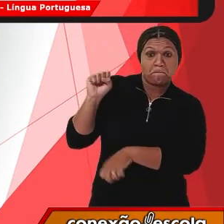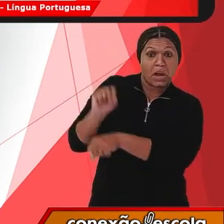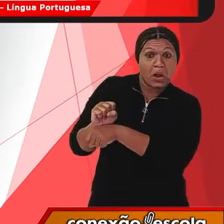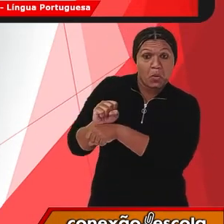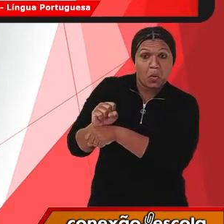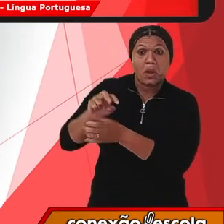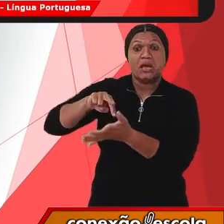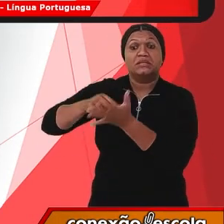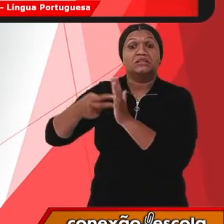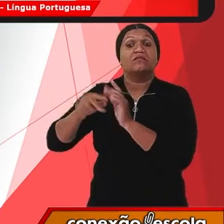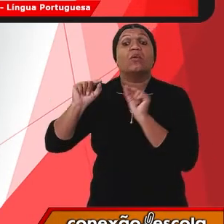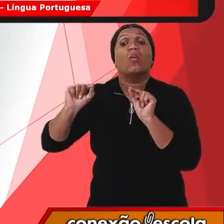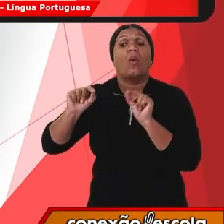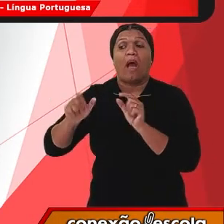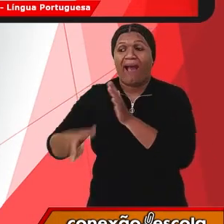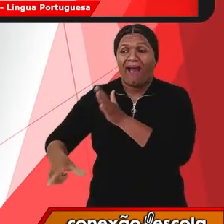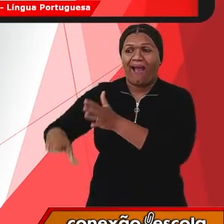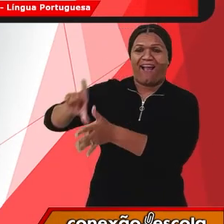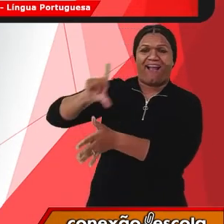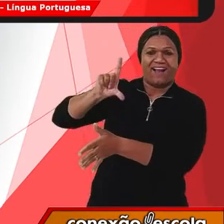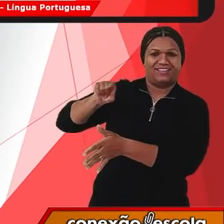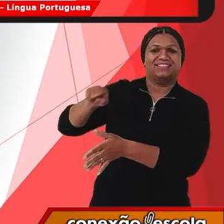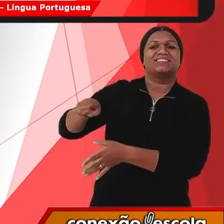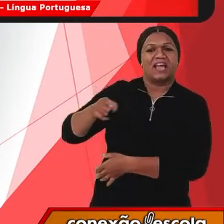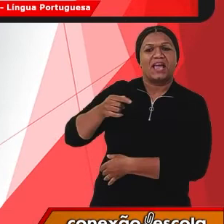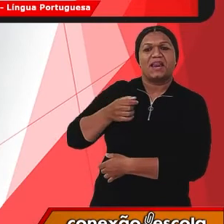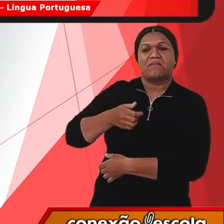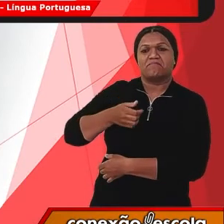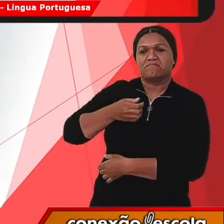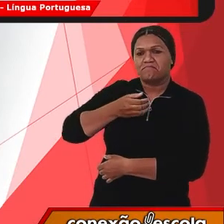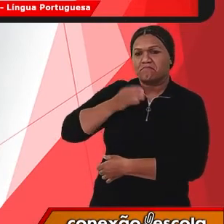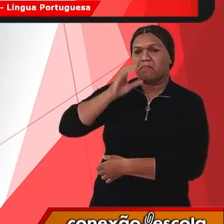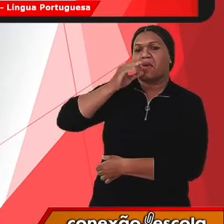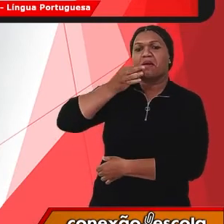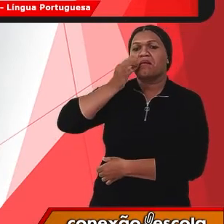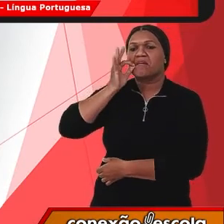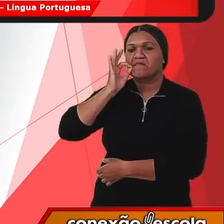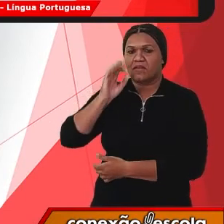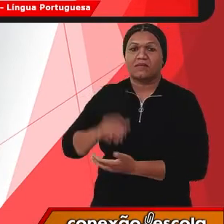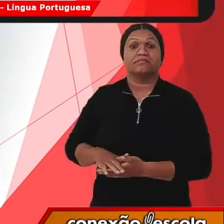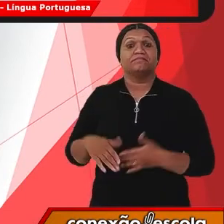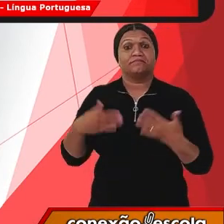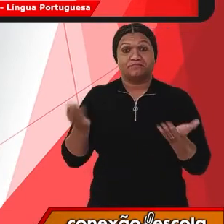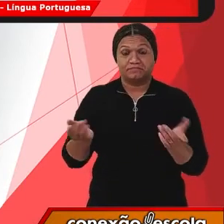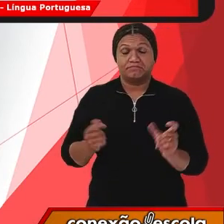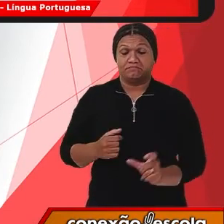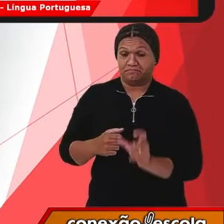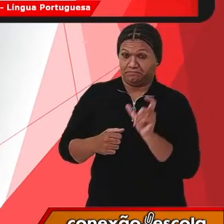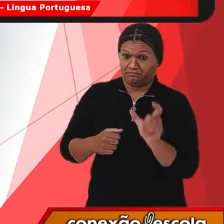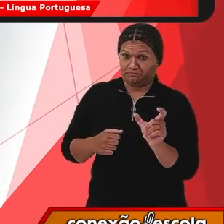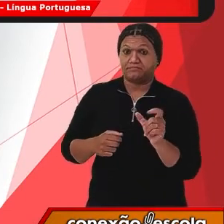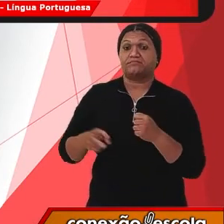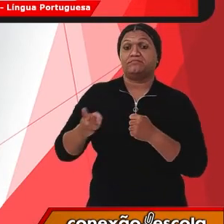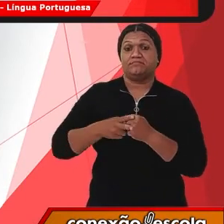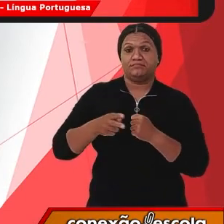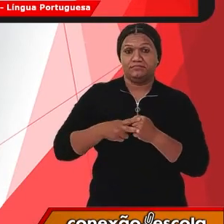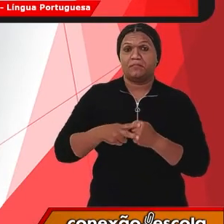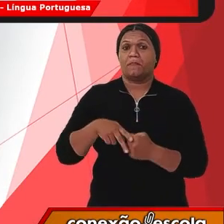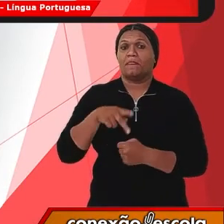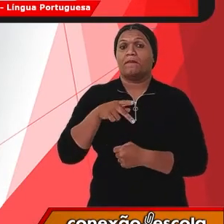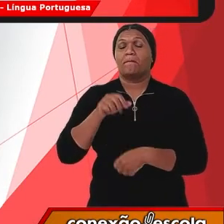é porque antes ela tomava então verbo parar flexionado aí eles estão